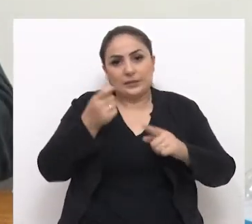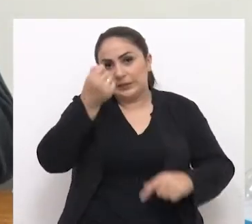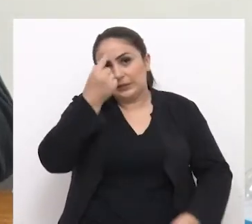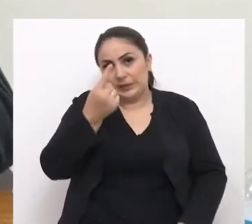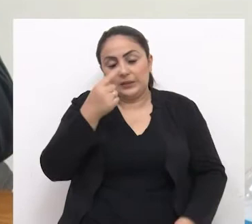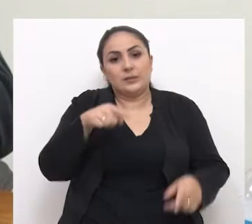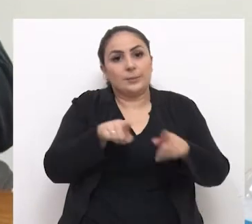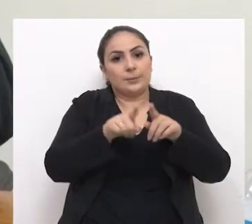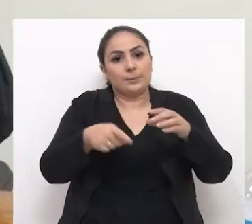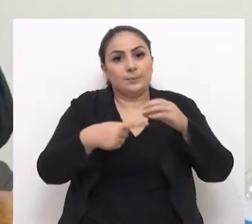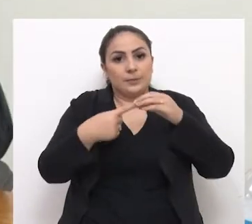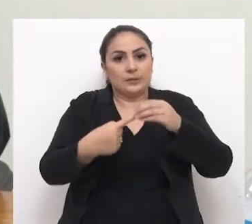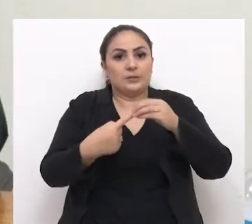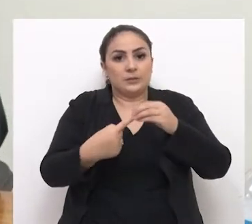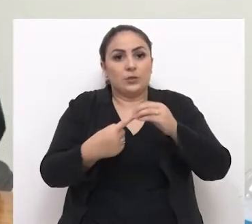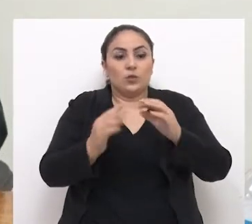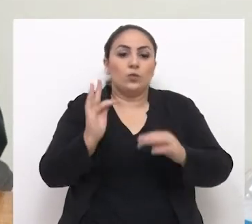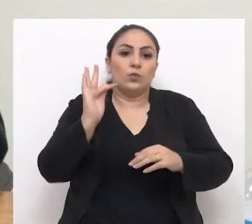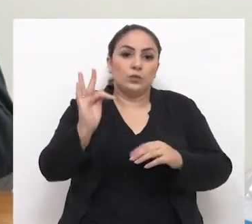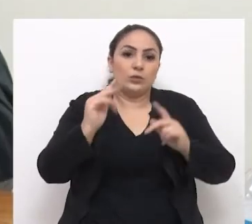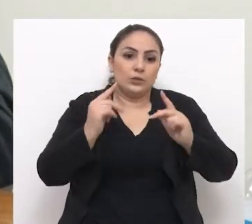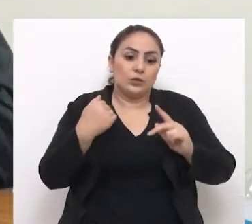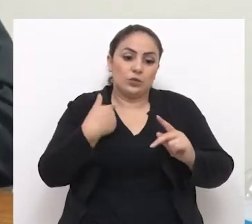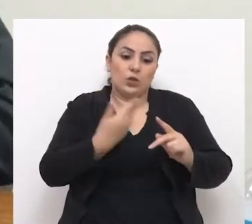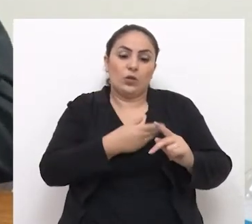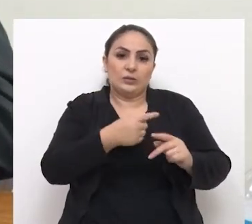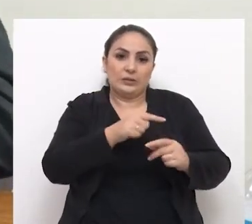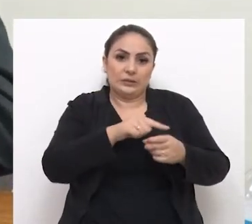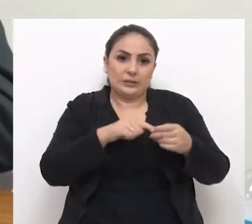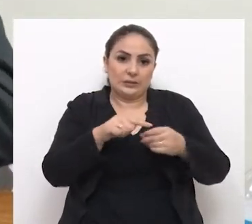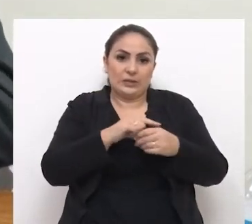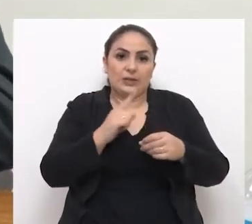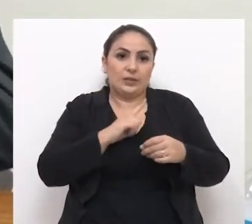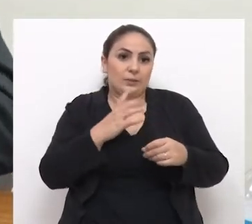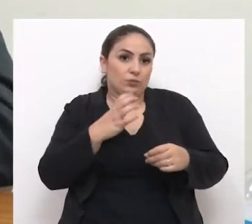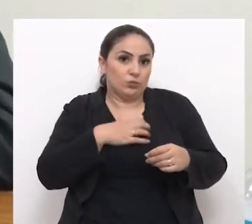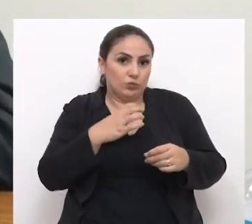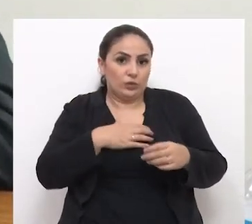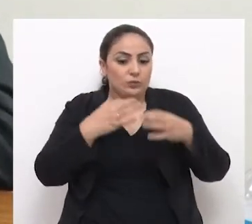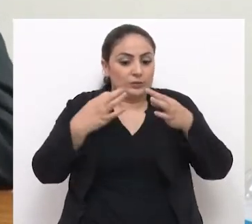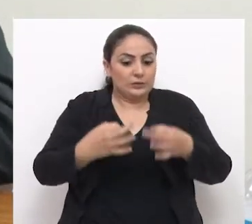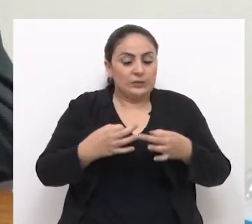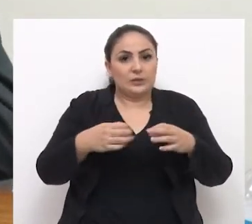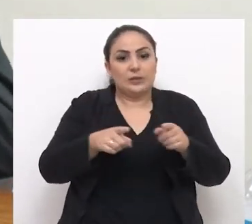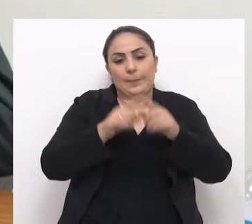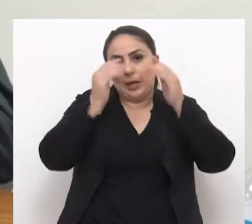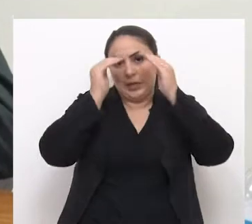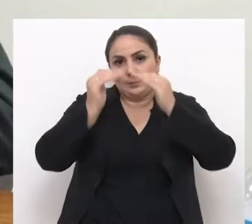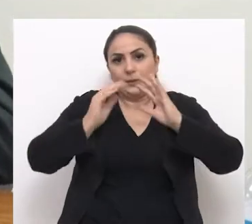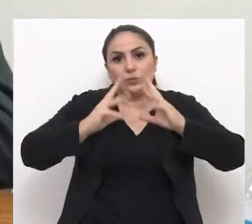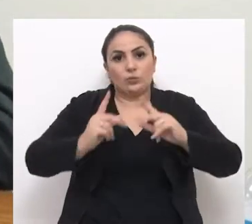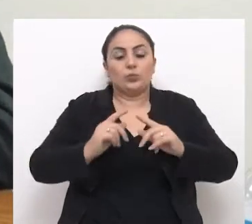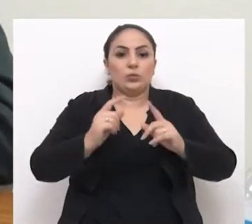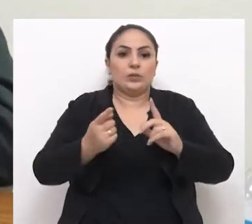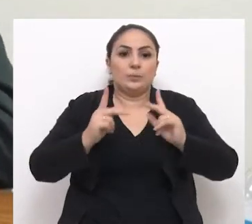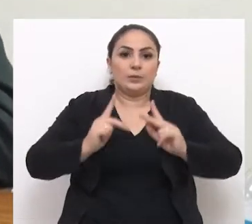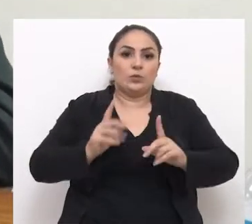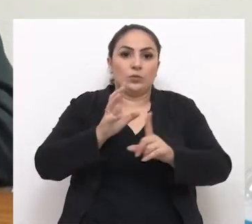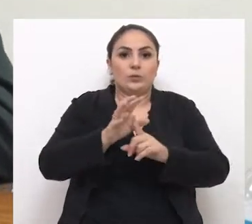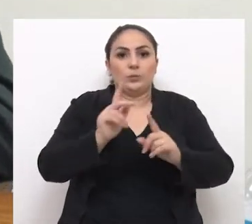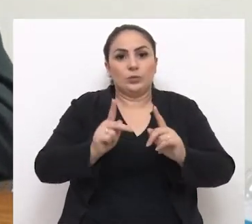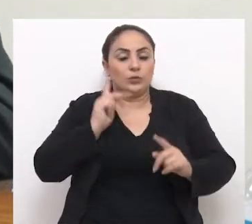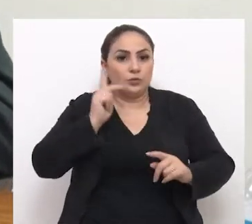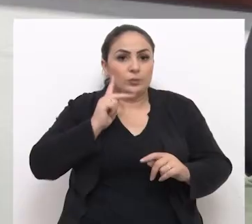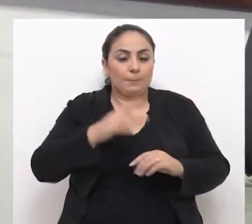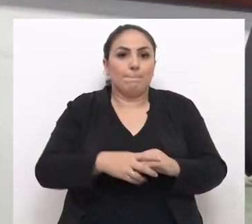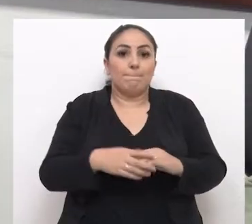debatam ideias e, principalmente, o futuro das nossas cidades, de uma forma correta, respeitando os seus